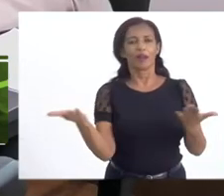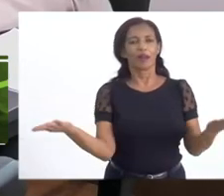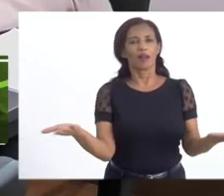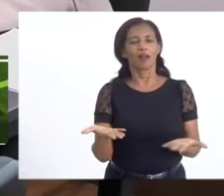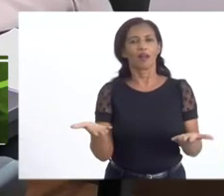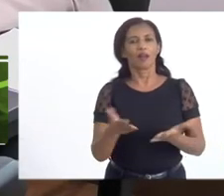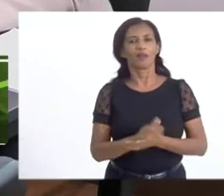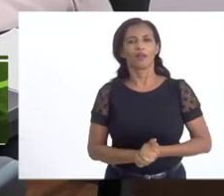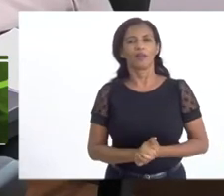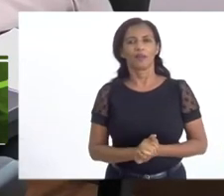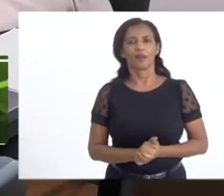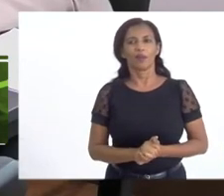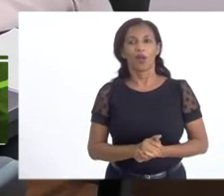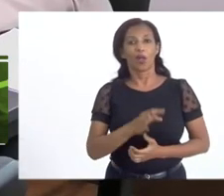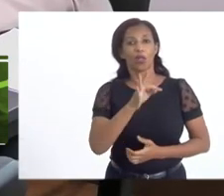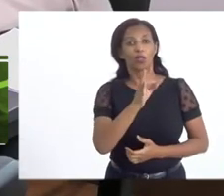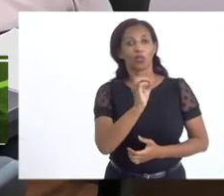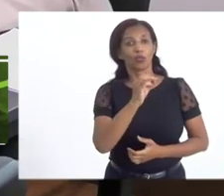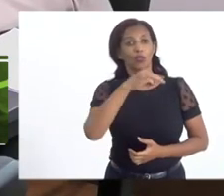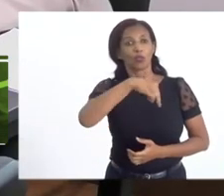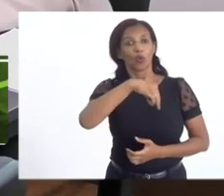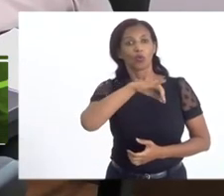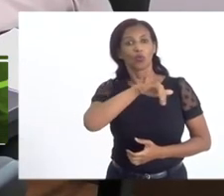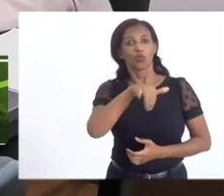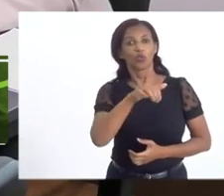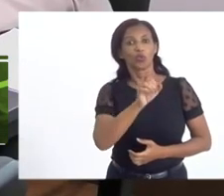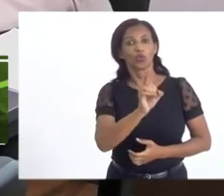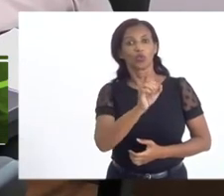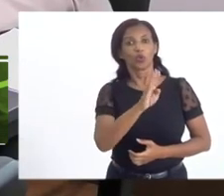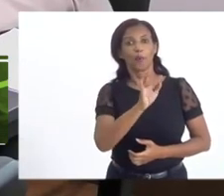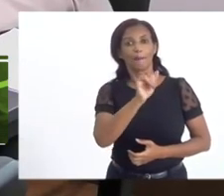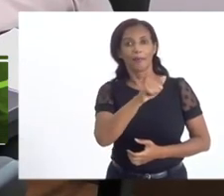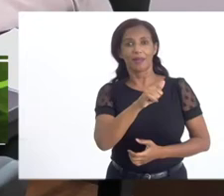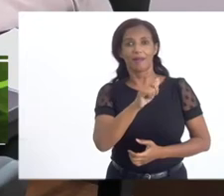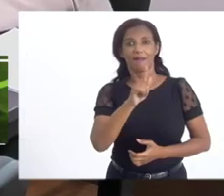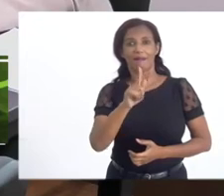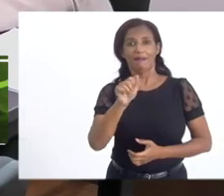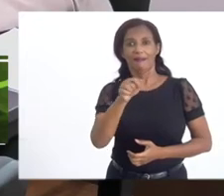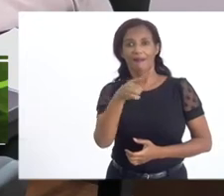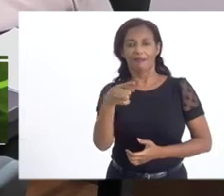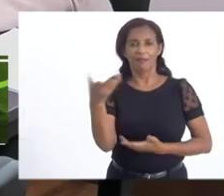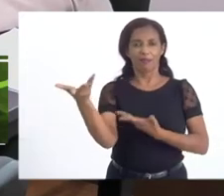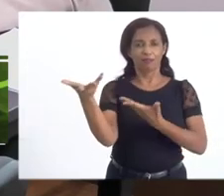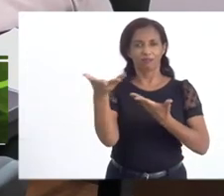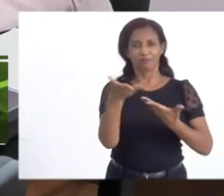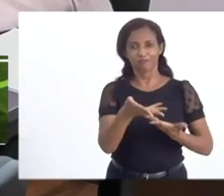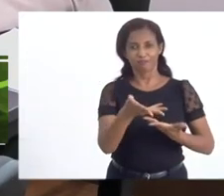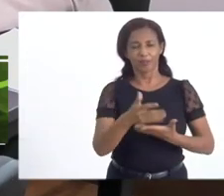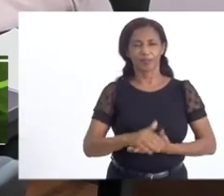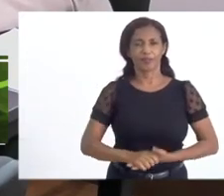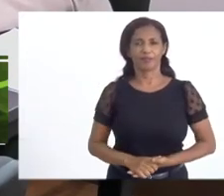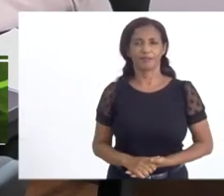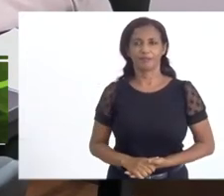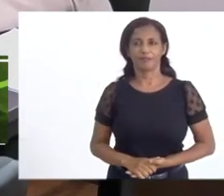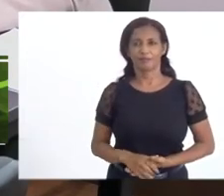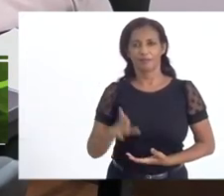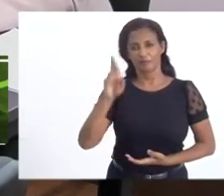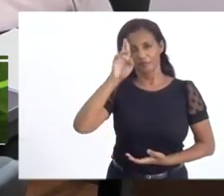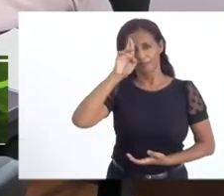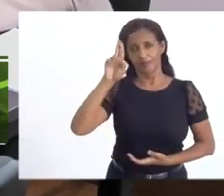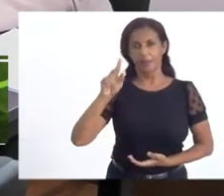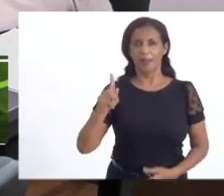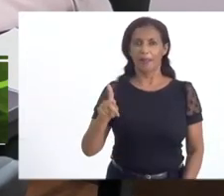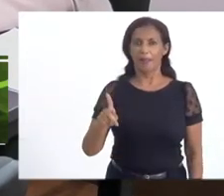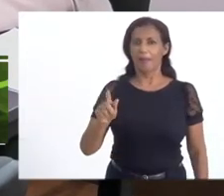aeroporto internacional Tom Jobim, o Galeão, e gostaria de chamar o senhor